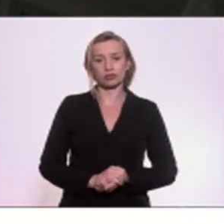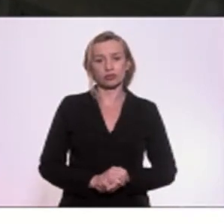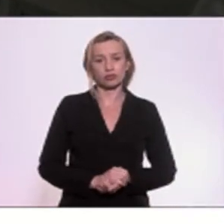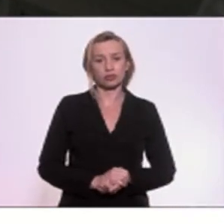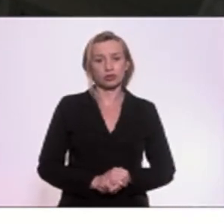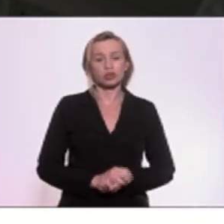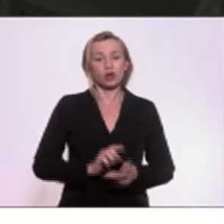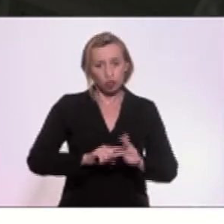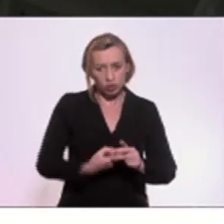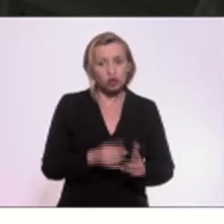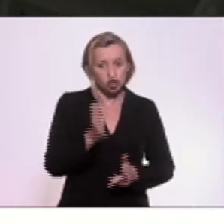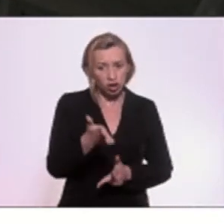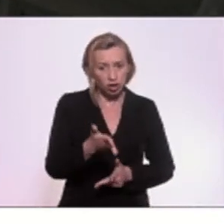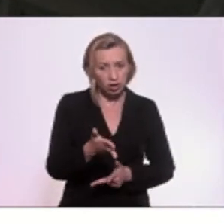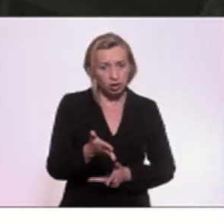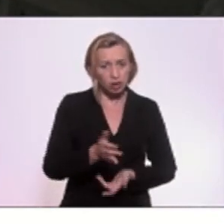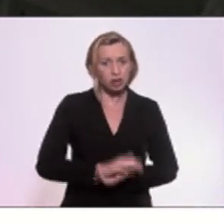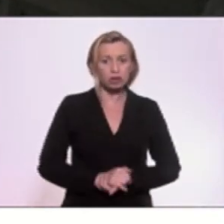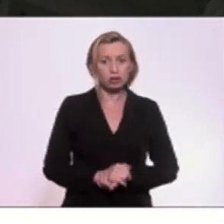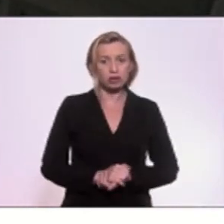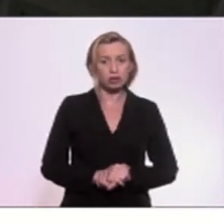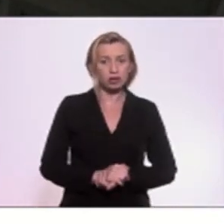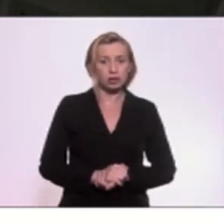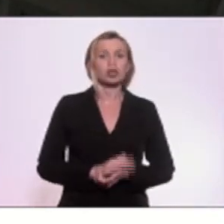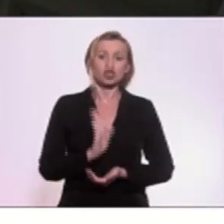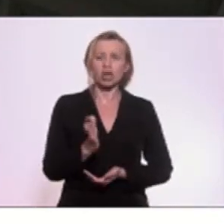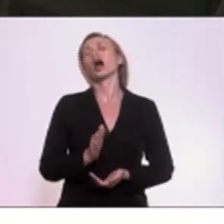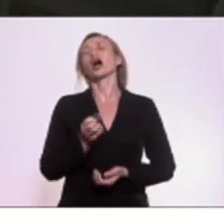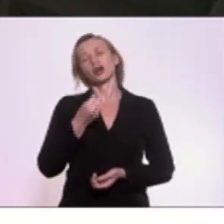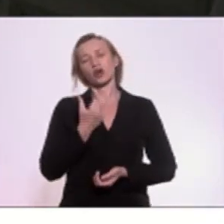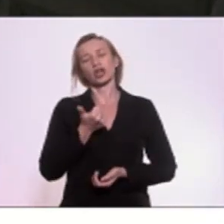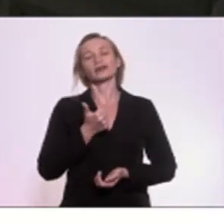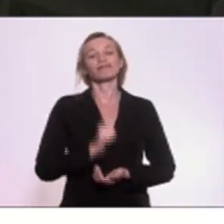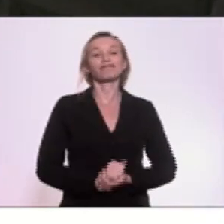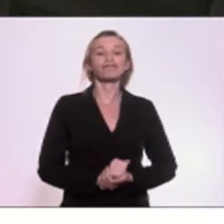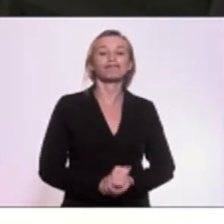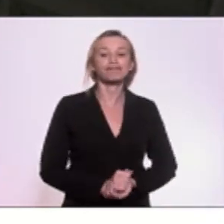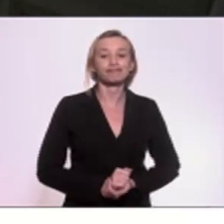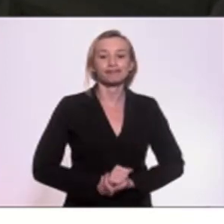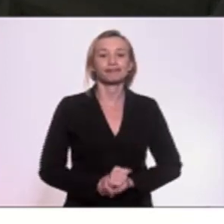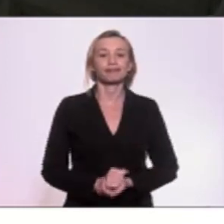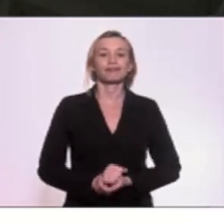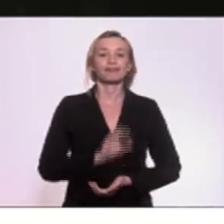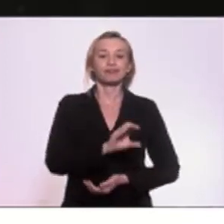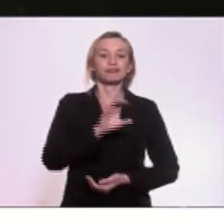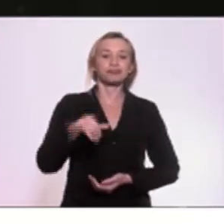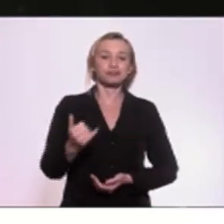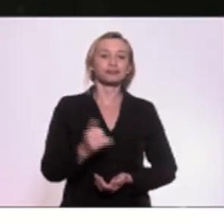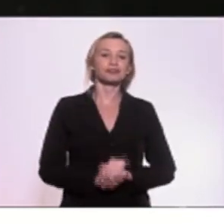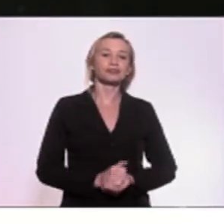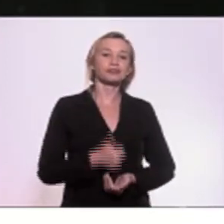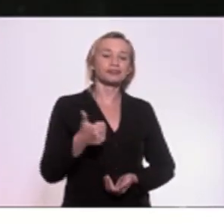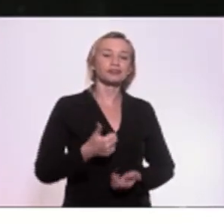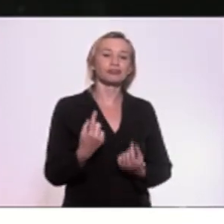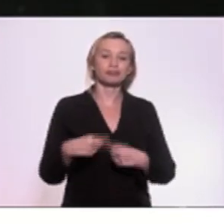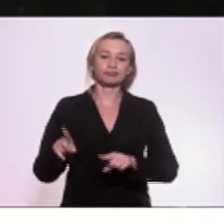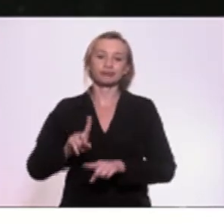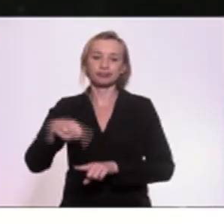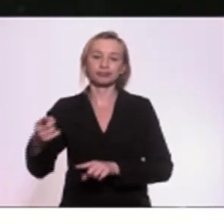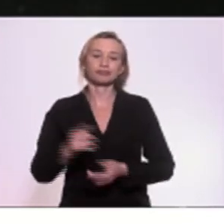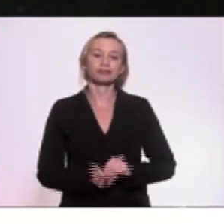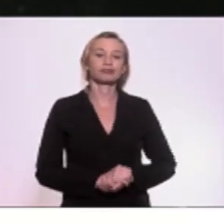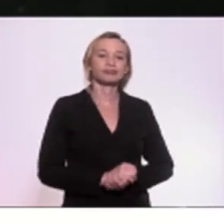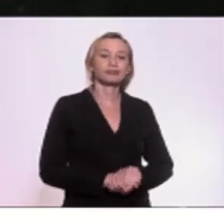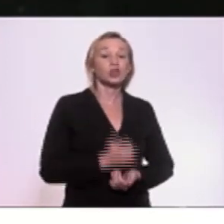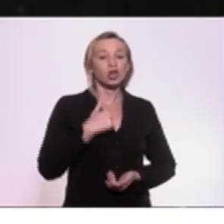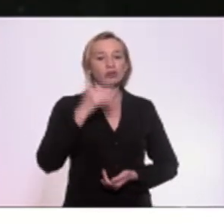Está corrigido? Ah, está corrigido. Então, ok, está corrigido. A CCJ deu parecer a primeira, contrário aos demais.